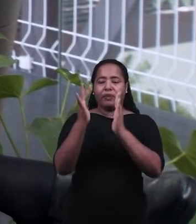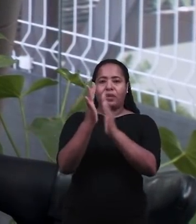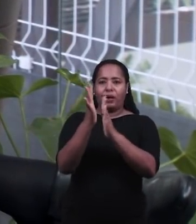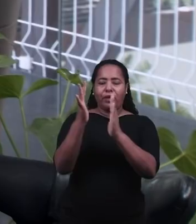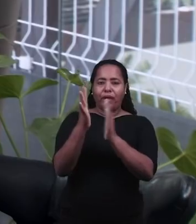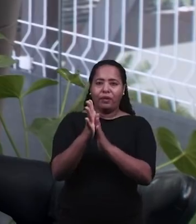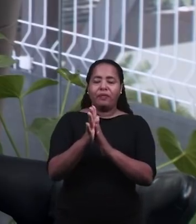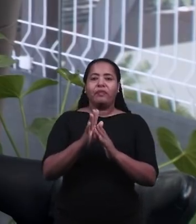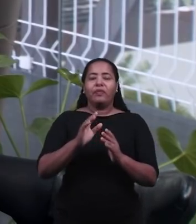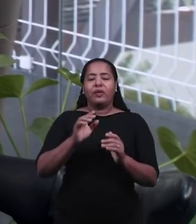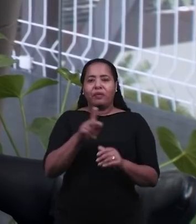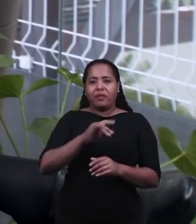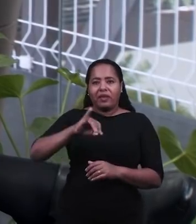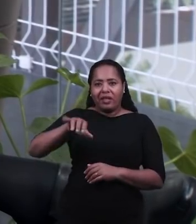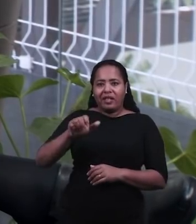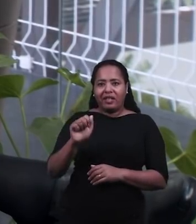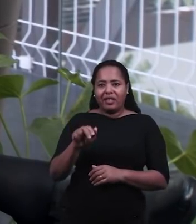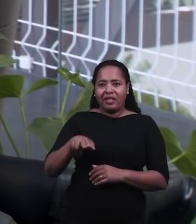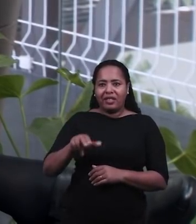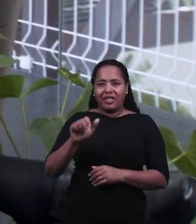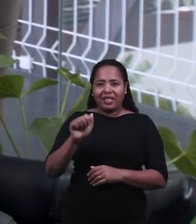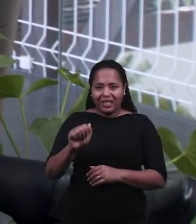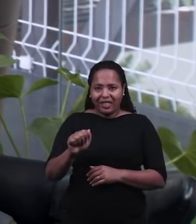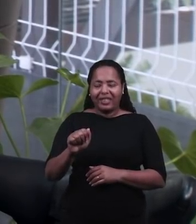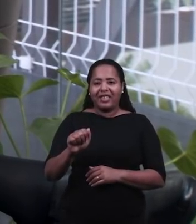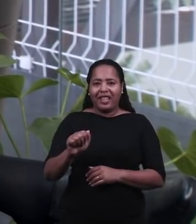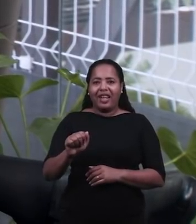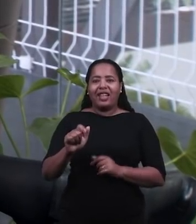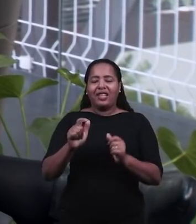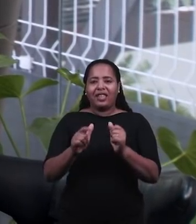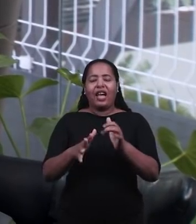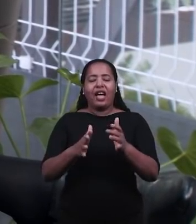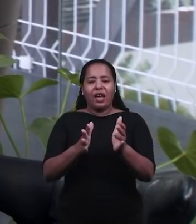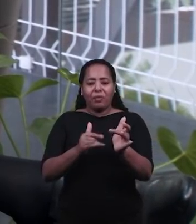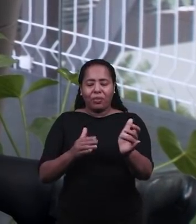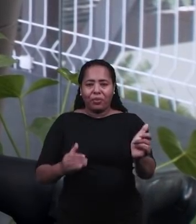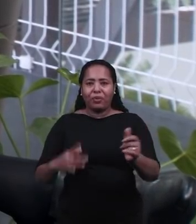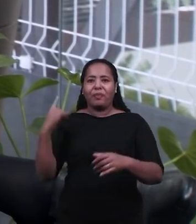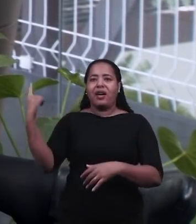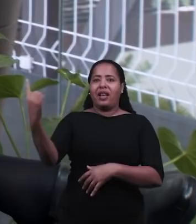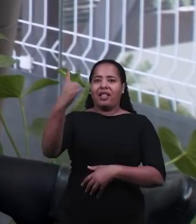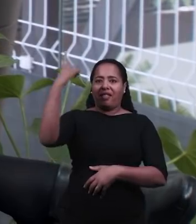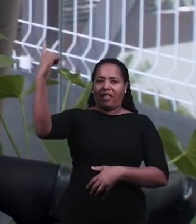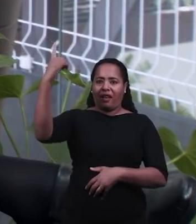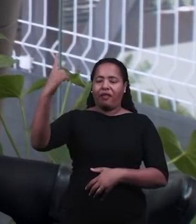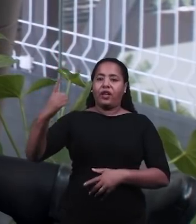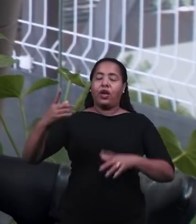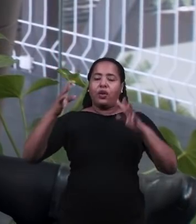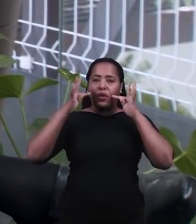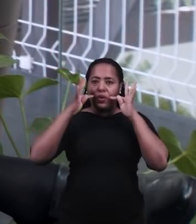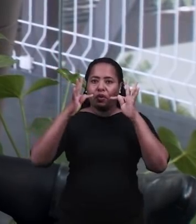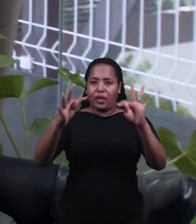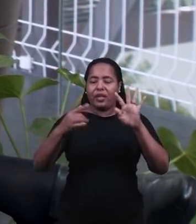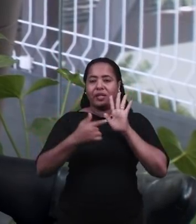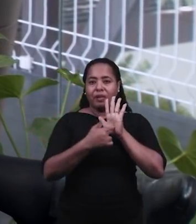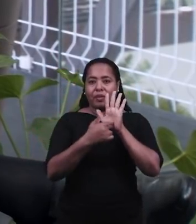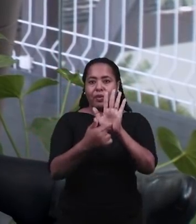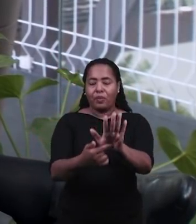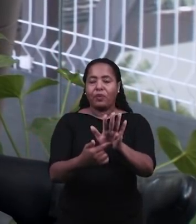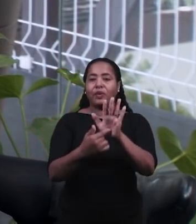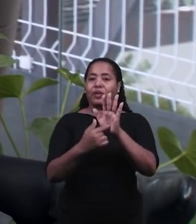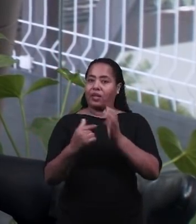continuar abordando a história do grande instrumentista Davi e como o testemunho dele serve como